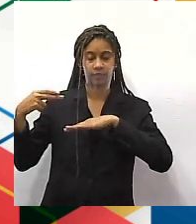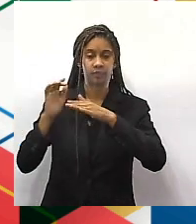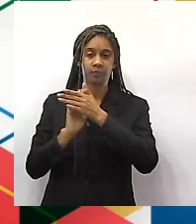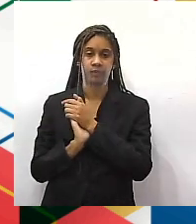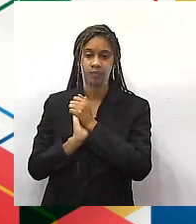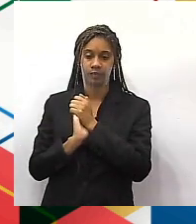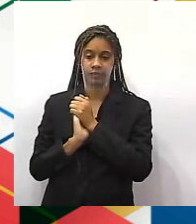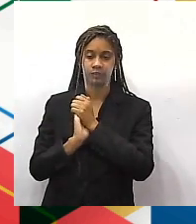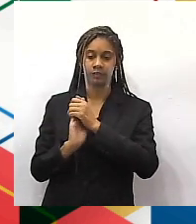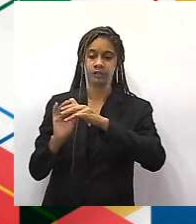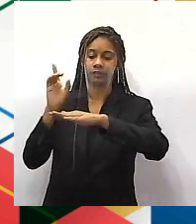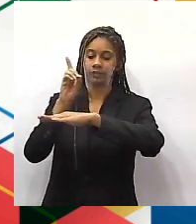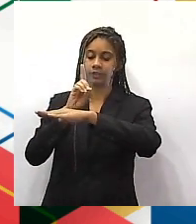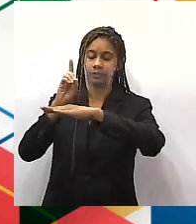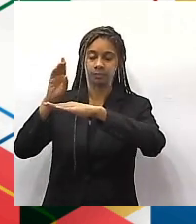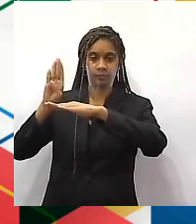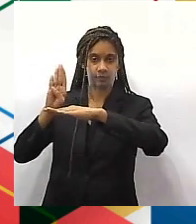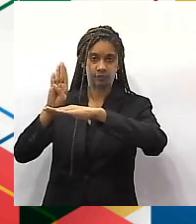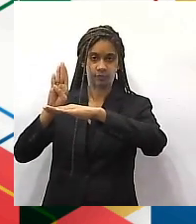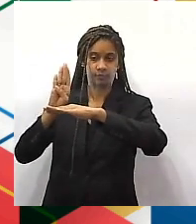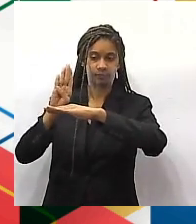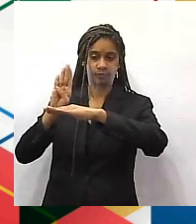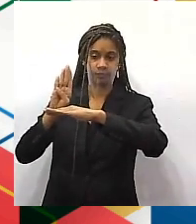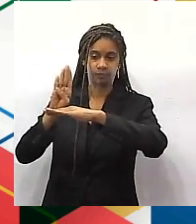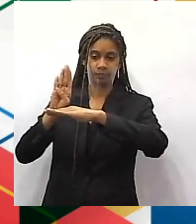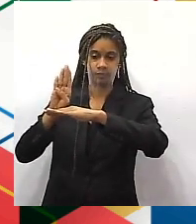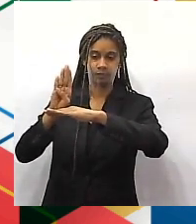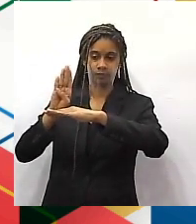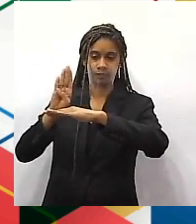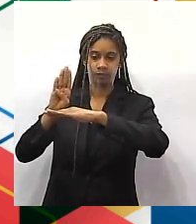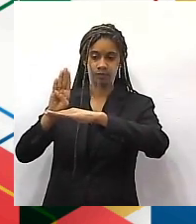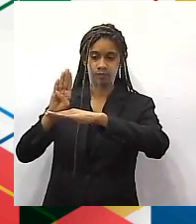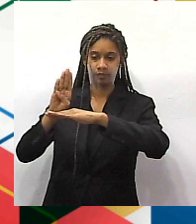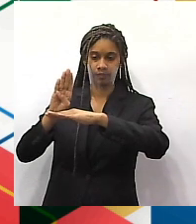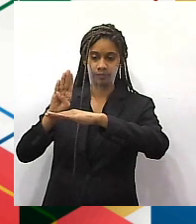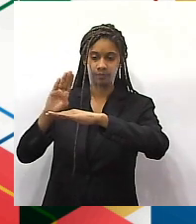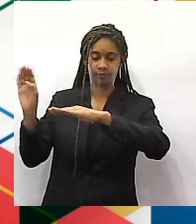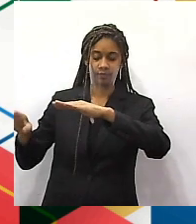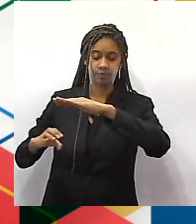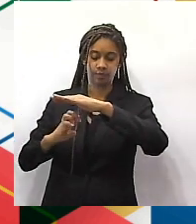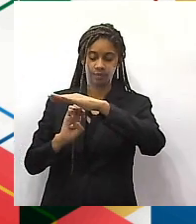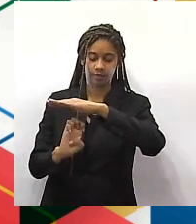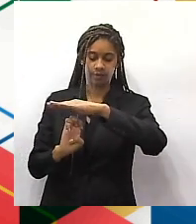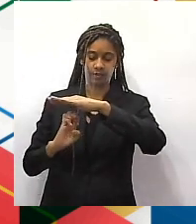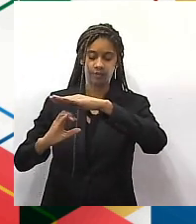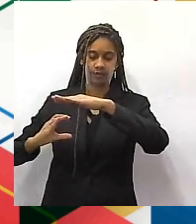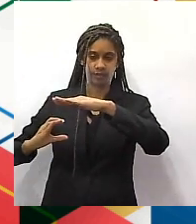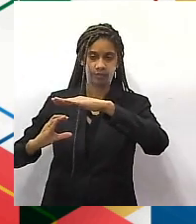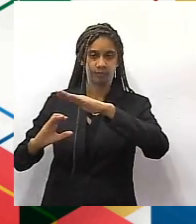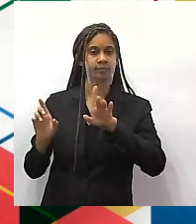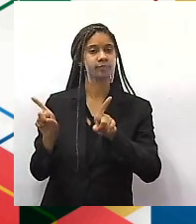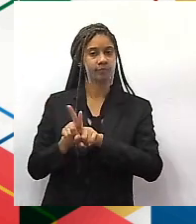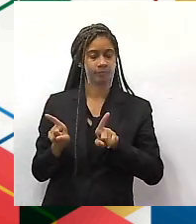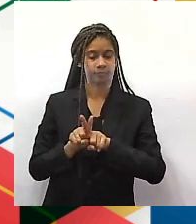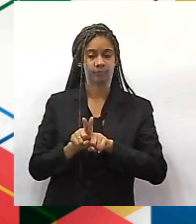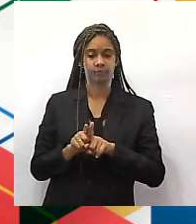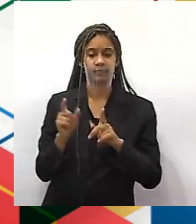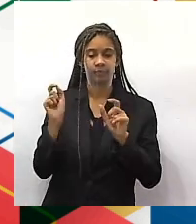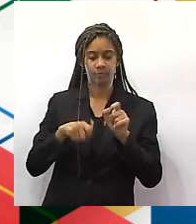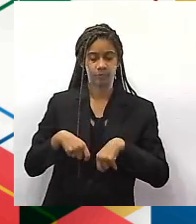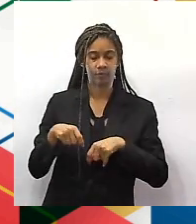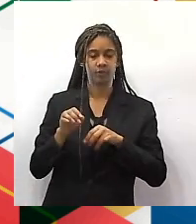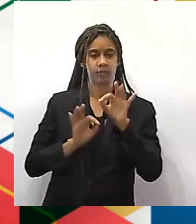segmento DB está para o seu correspondente, que é o EC. Então, isso aqui é outra forma de você montar